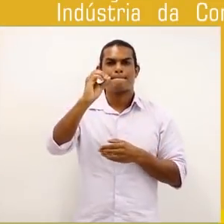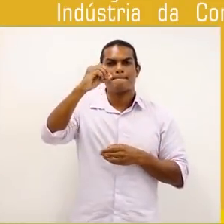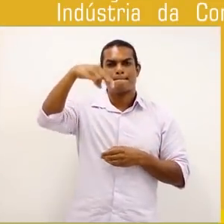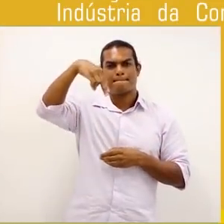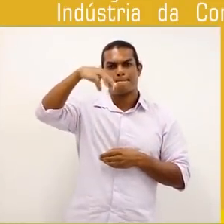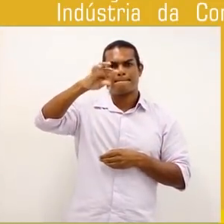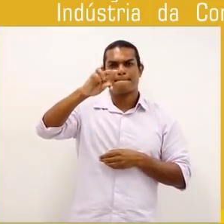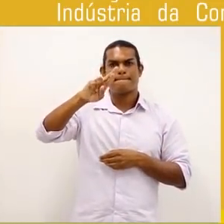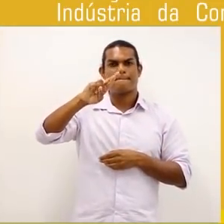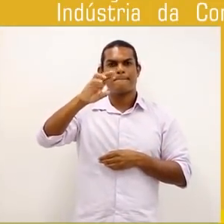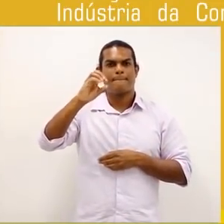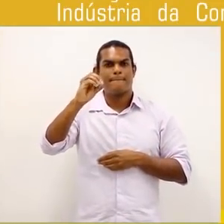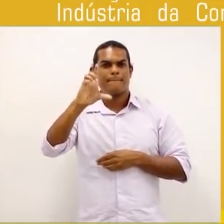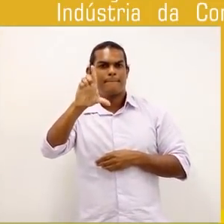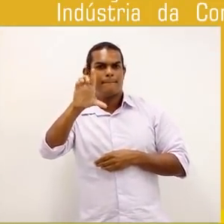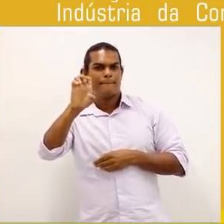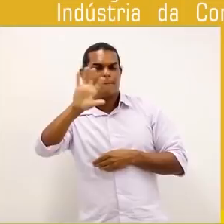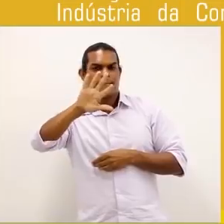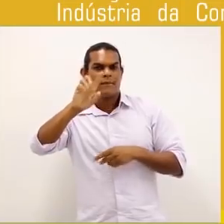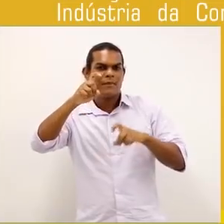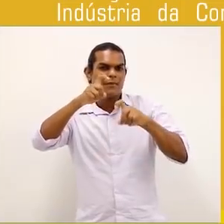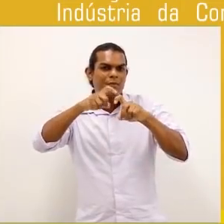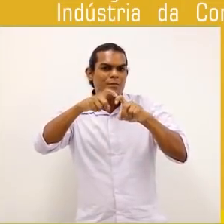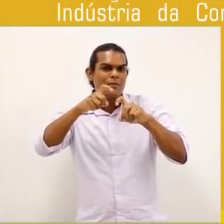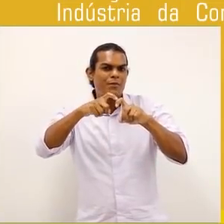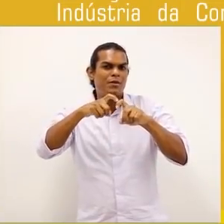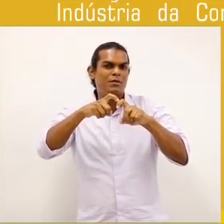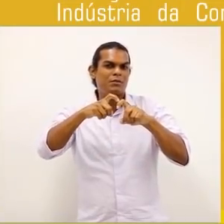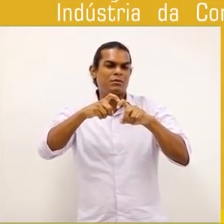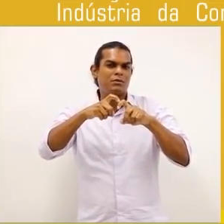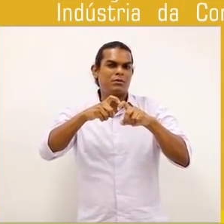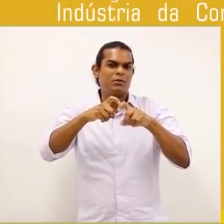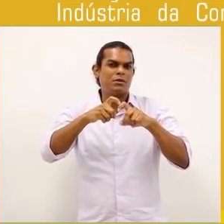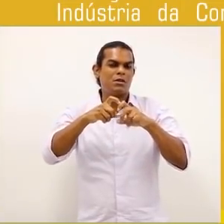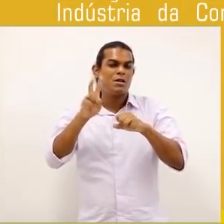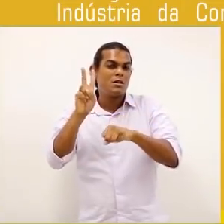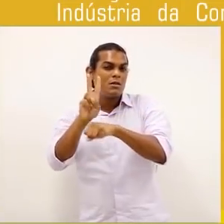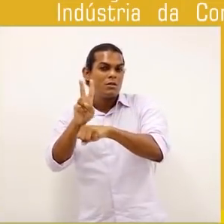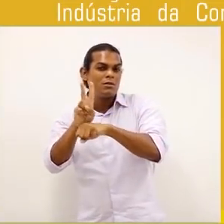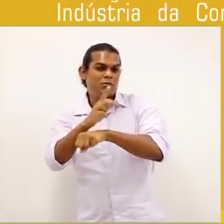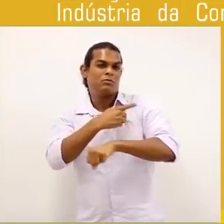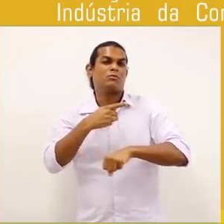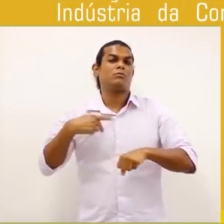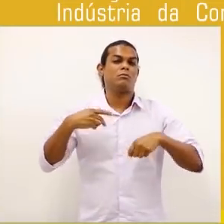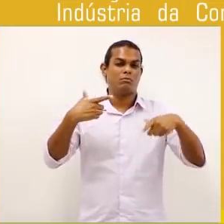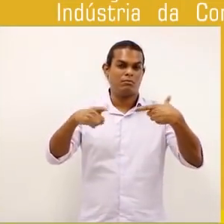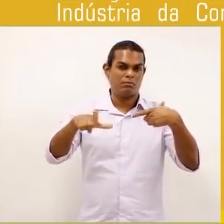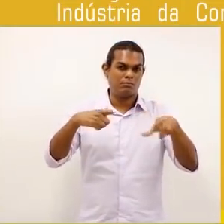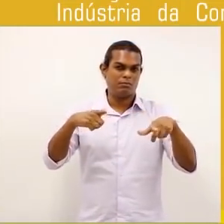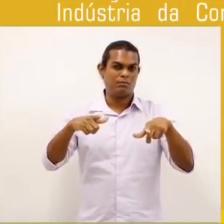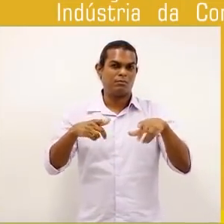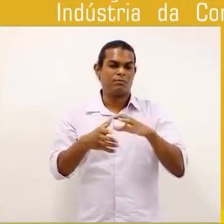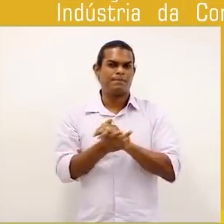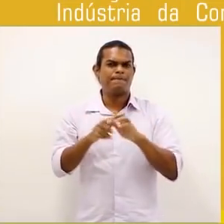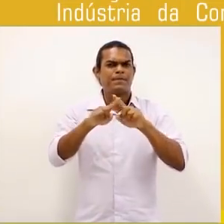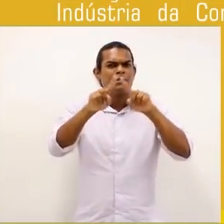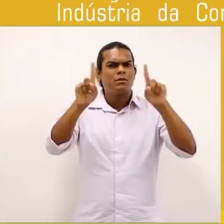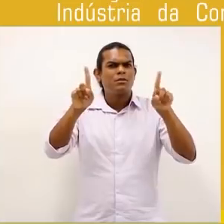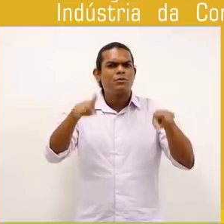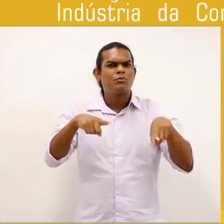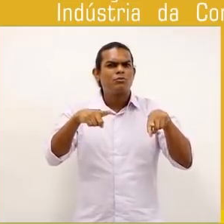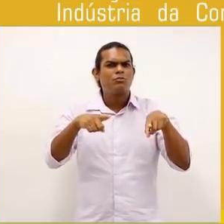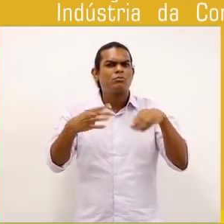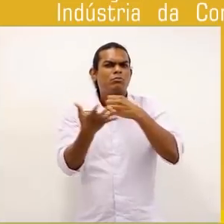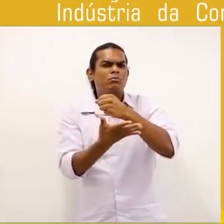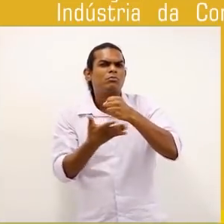programa? É promover a saúde dos trabalhadores, tá? E este programa tem por base o Programa de